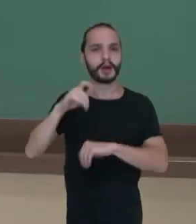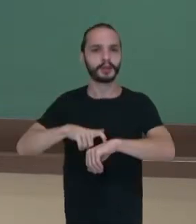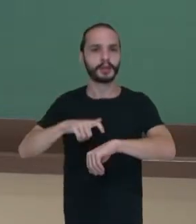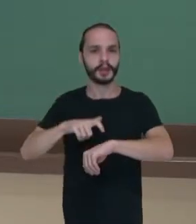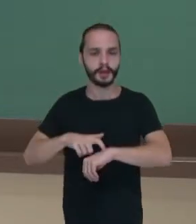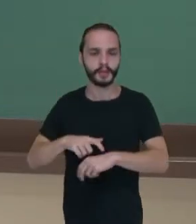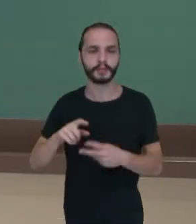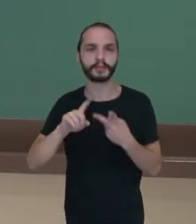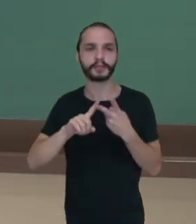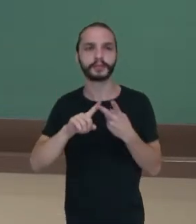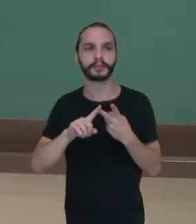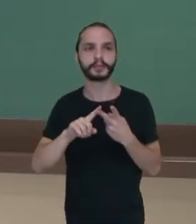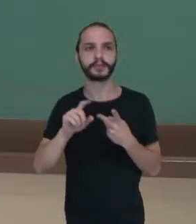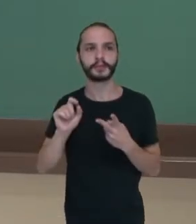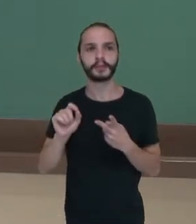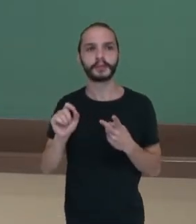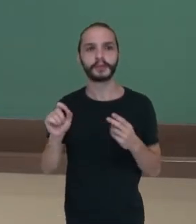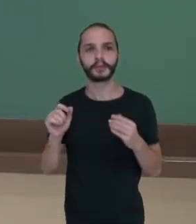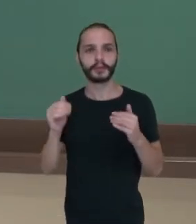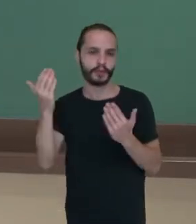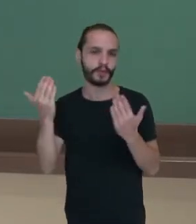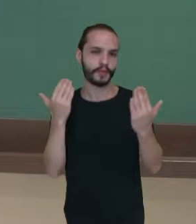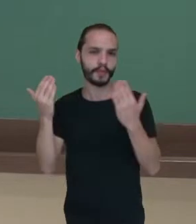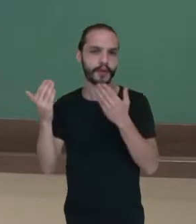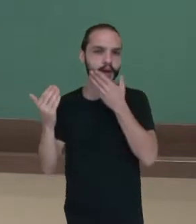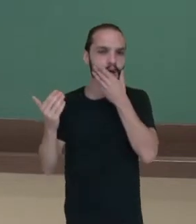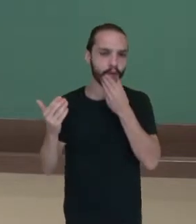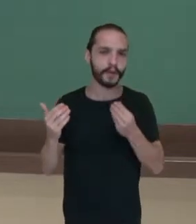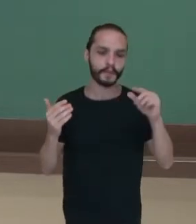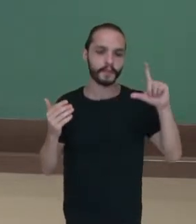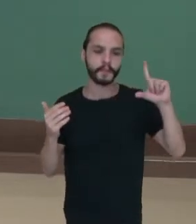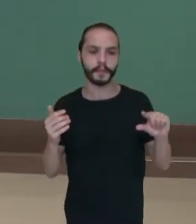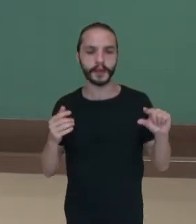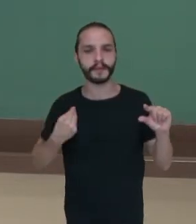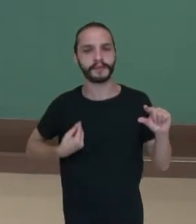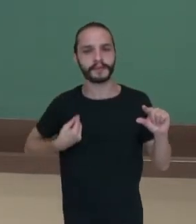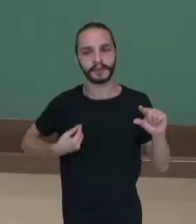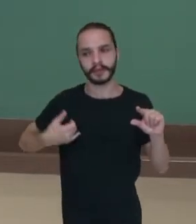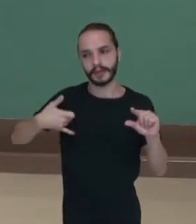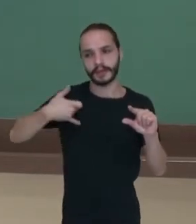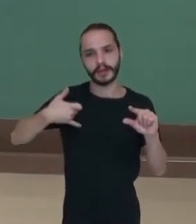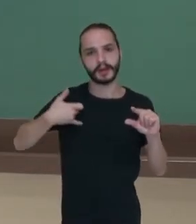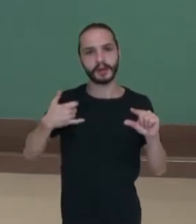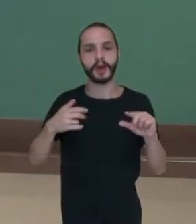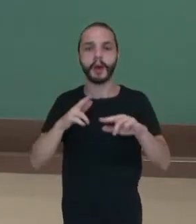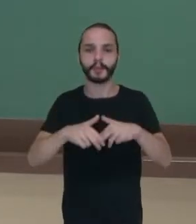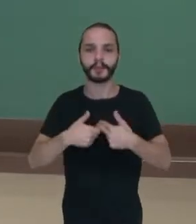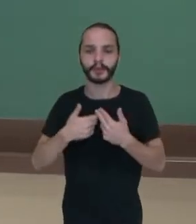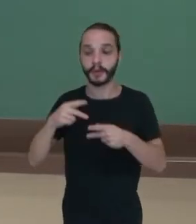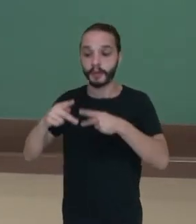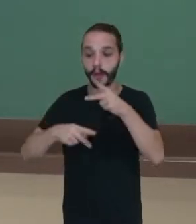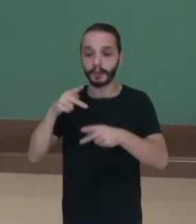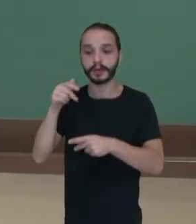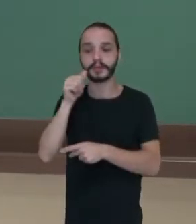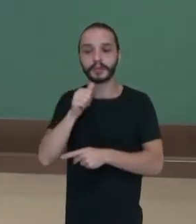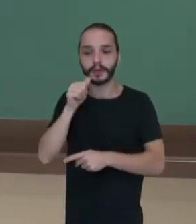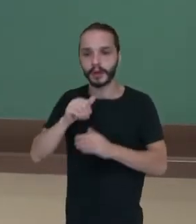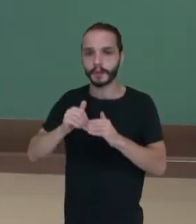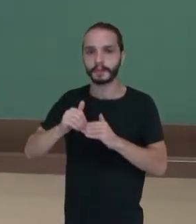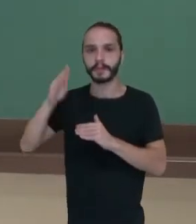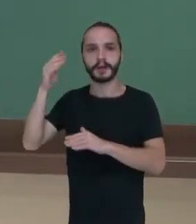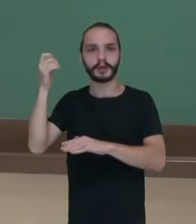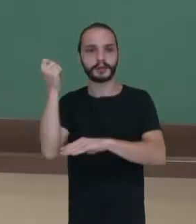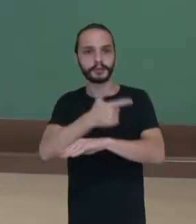ali, em relação aos homens. Isso é um fator que aumenta a população feminina em comparação com a